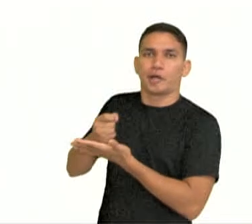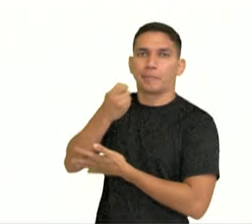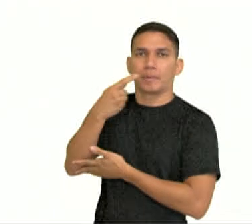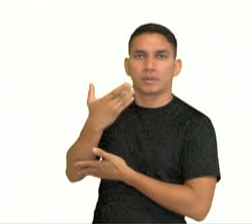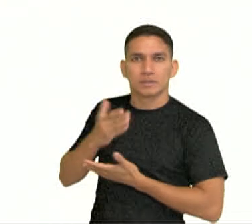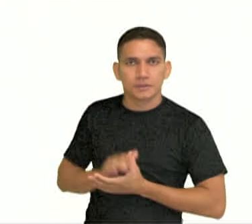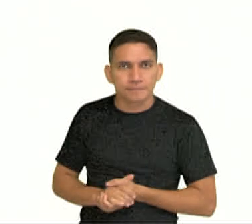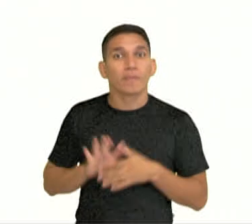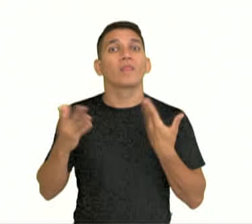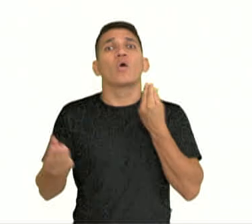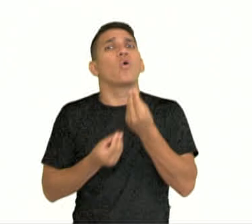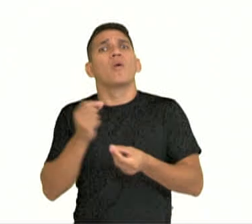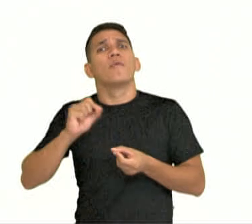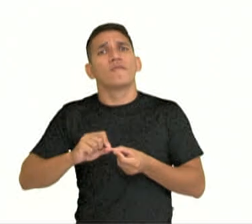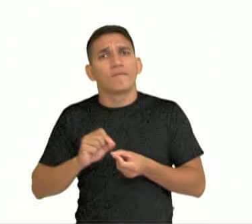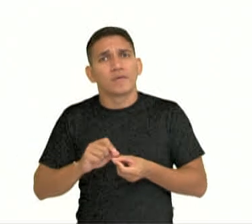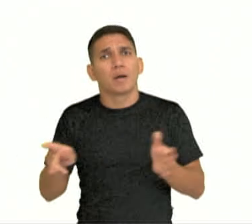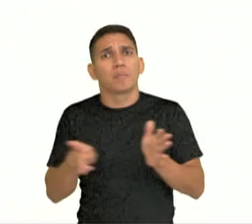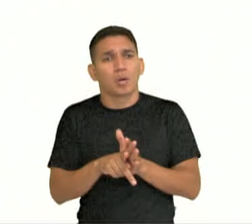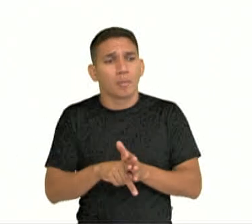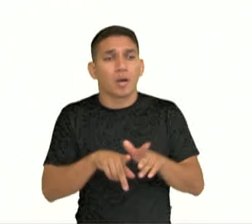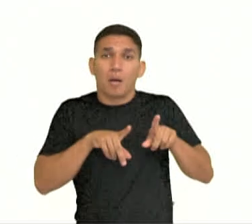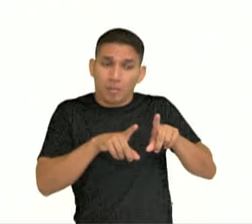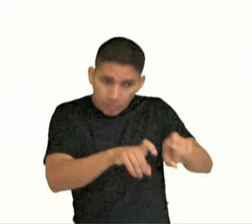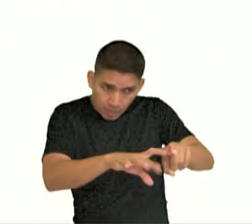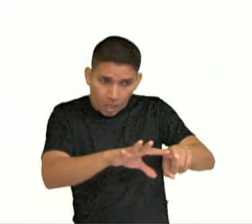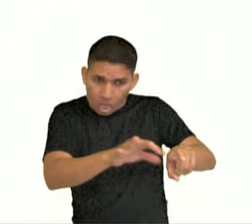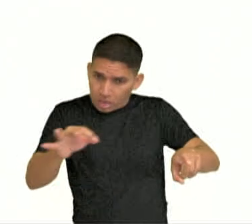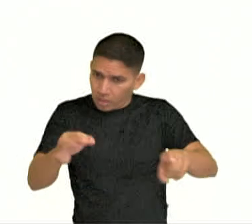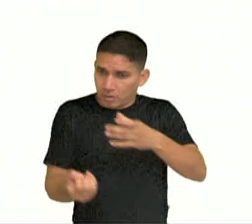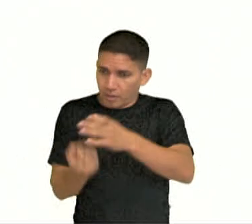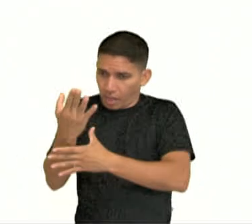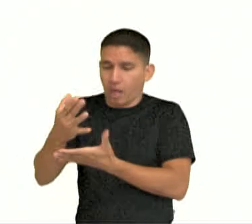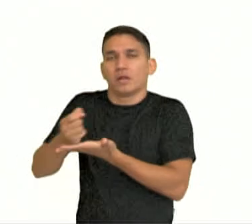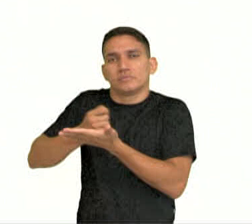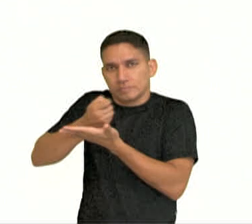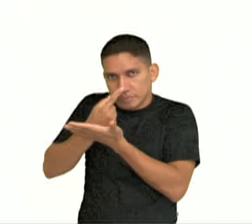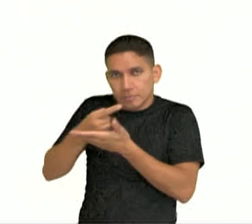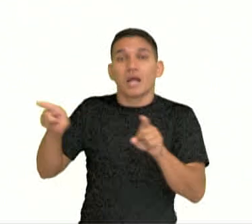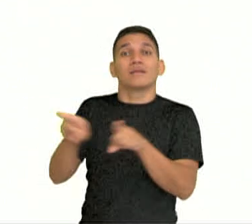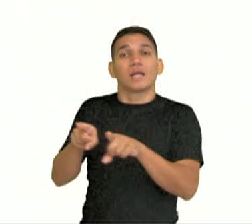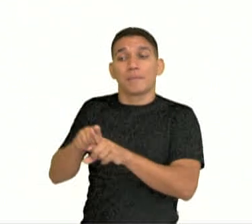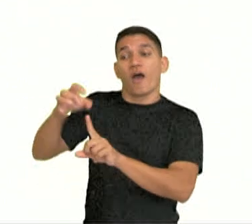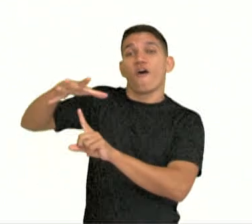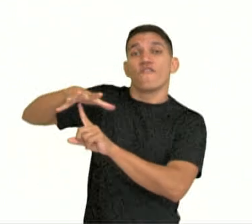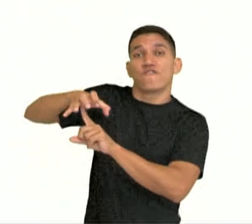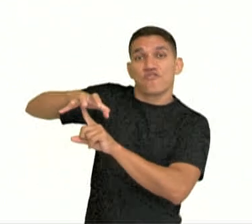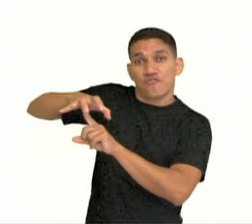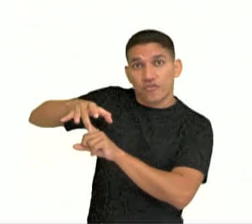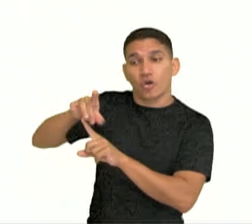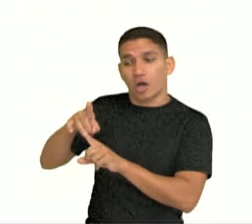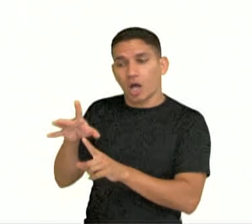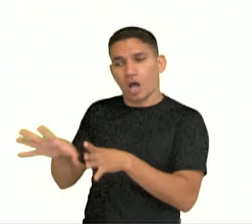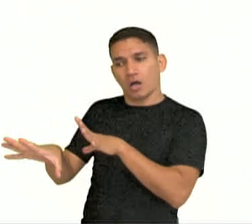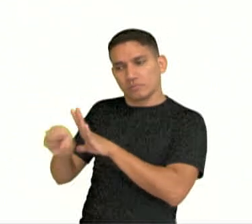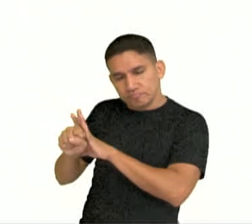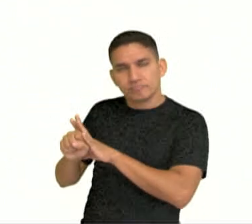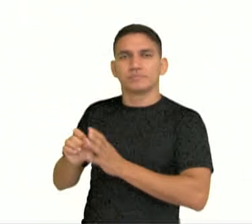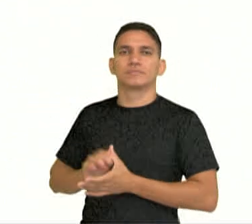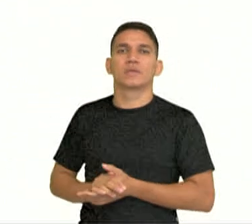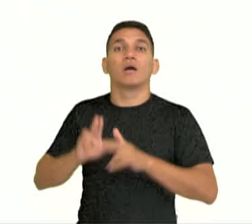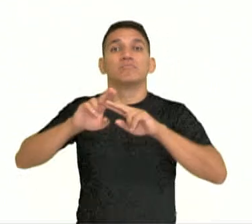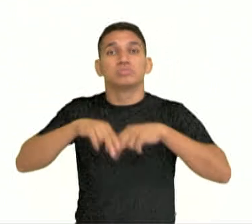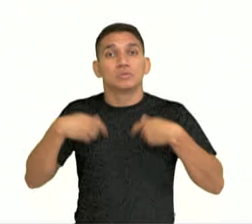Então, de bactérias e alguns por fungos. E para que os antibióticos sejam resistentes, eles precisam